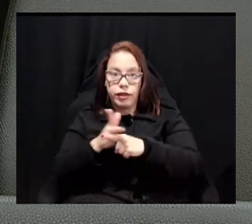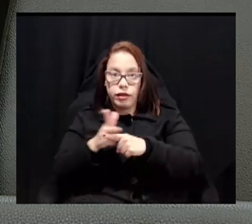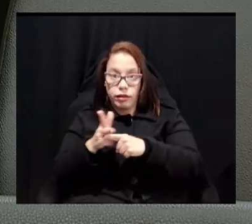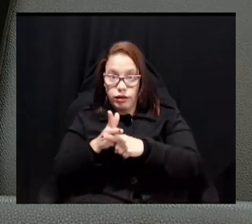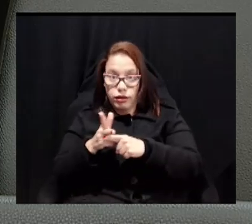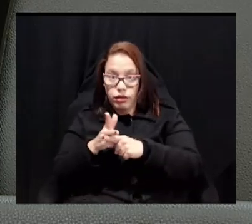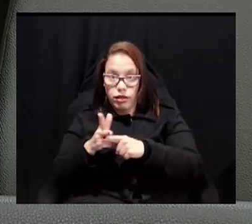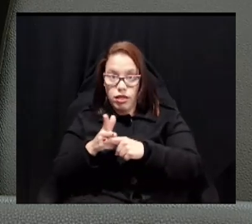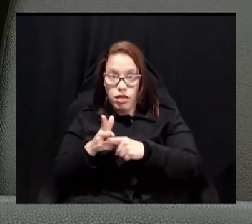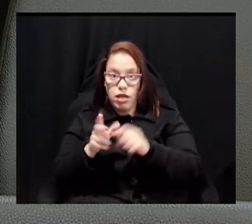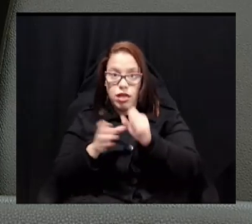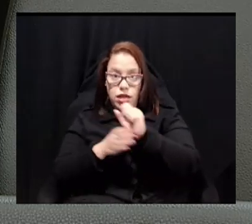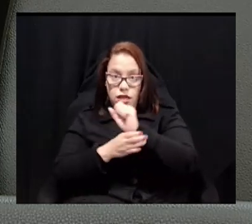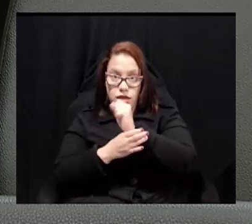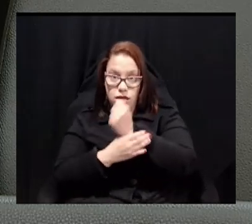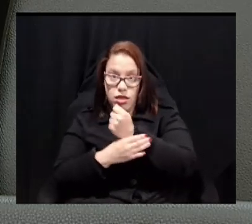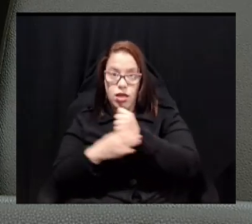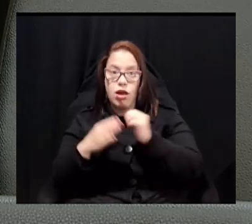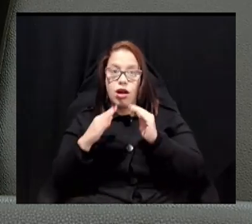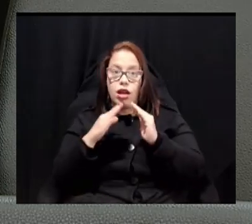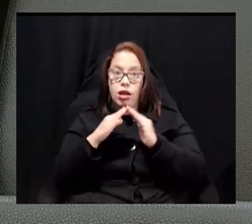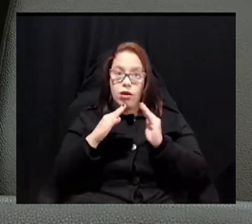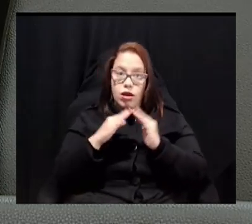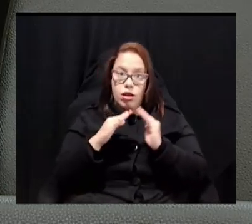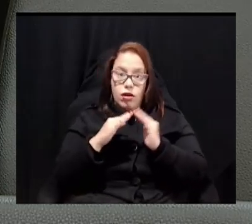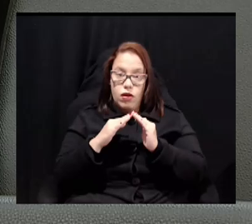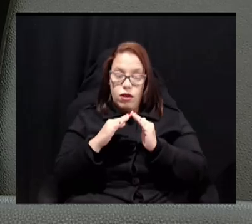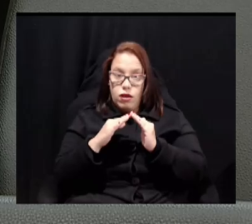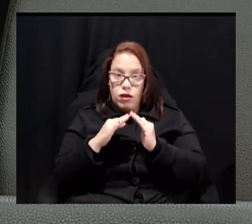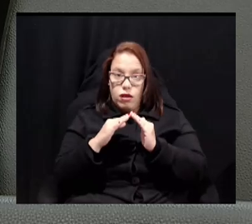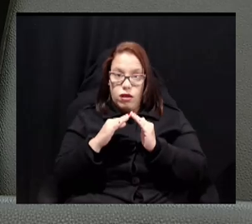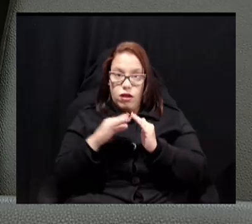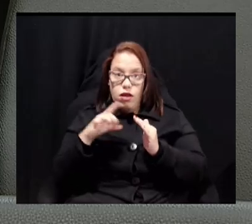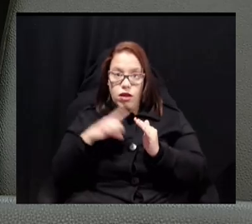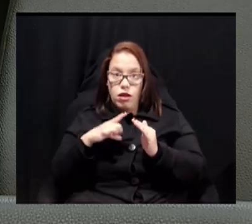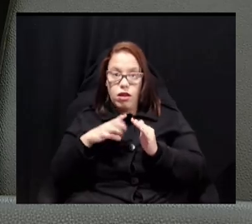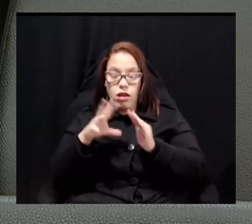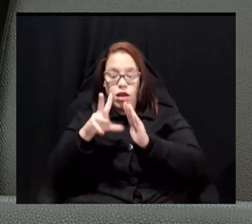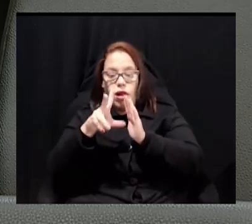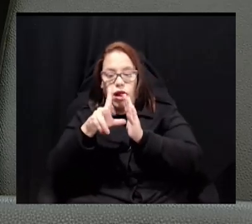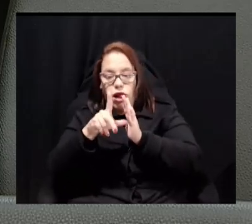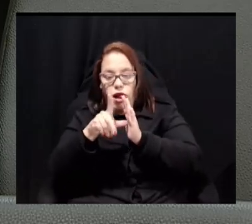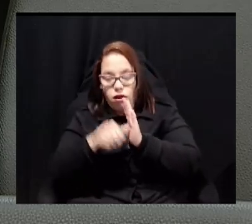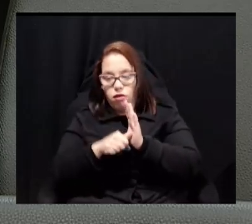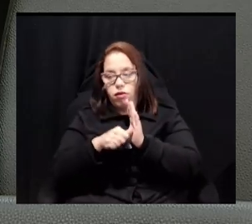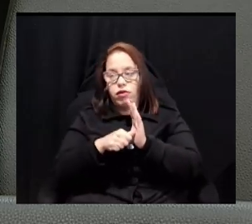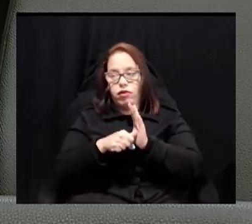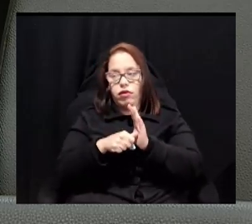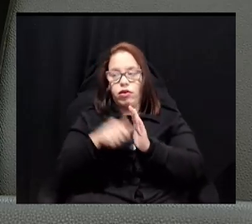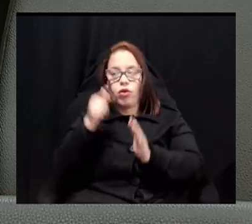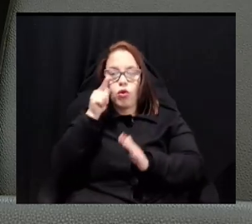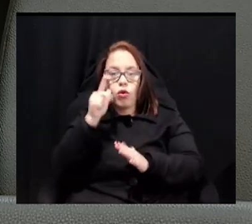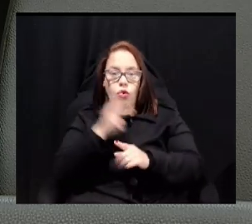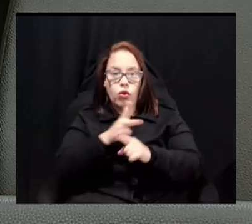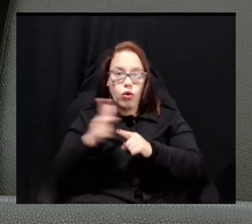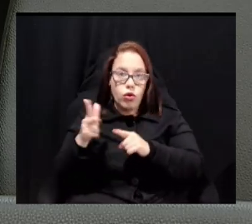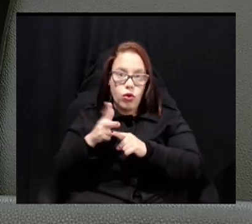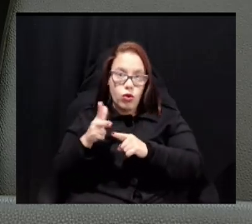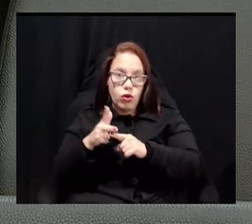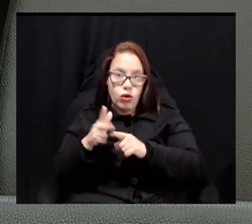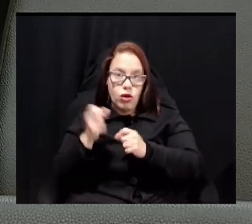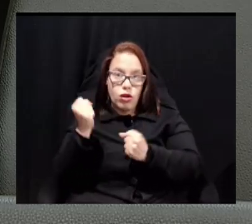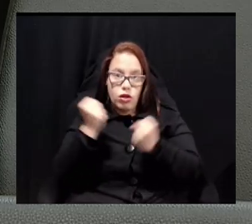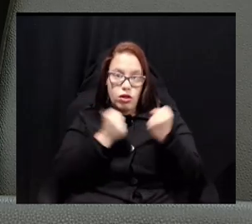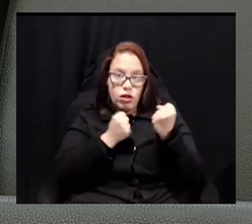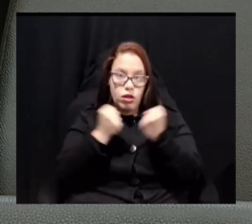segurança para os moradores. Então, se tem furto, alguma coisa, as câmeras conseguiriam pegar e rastrear esse carro durante o trajeto que